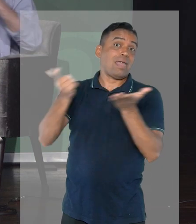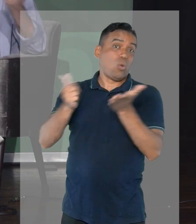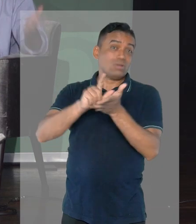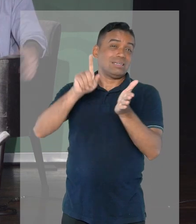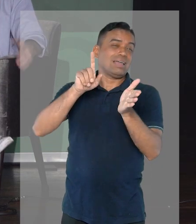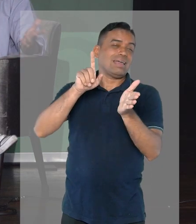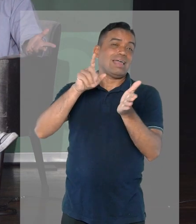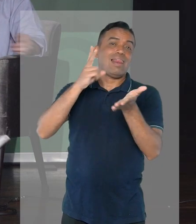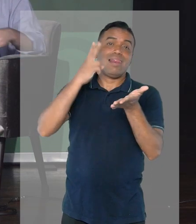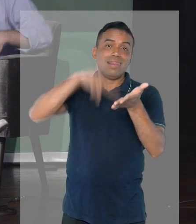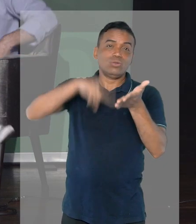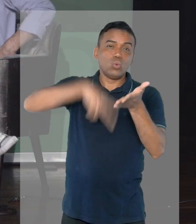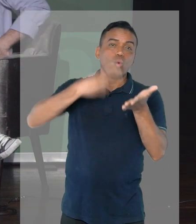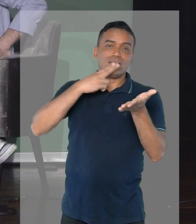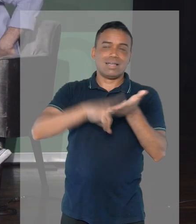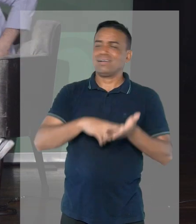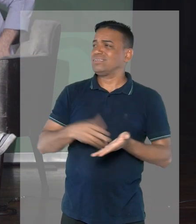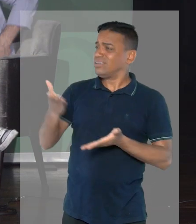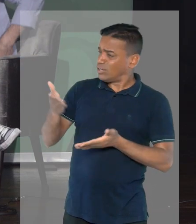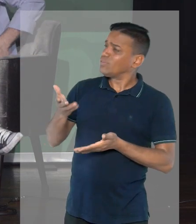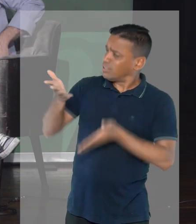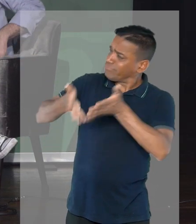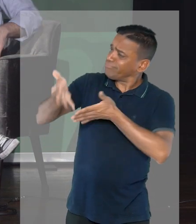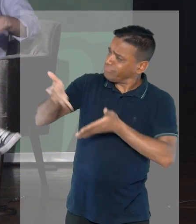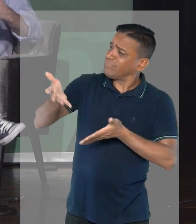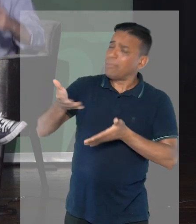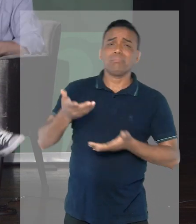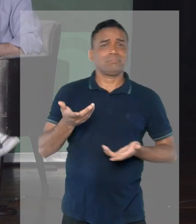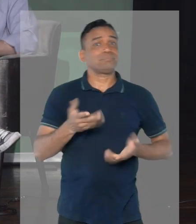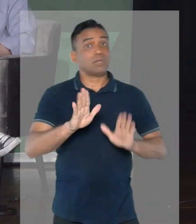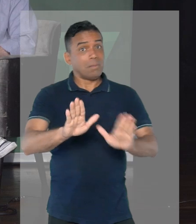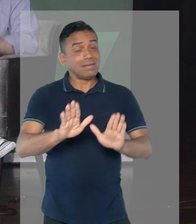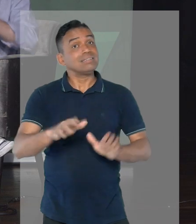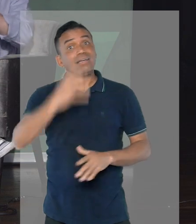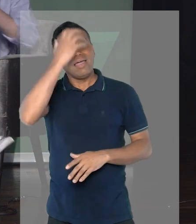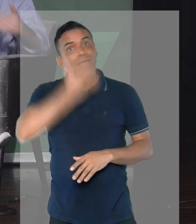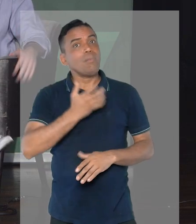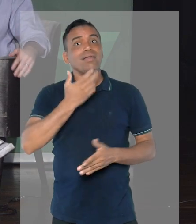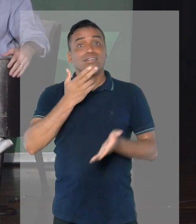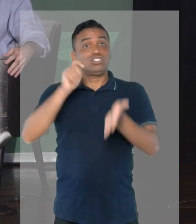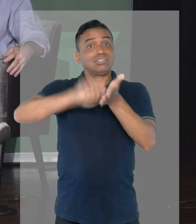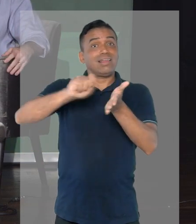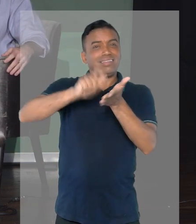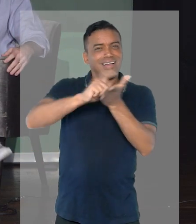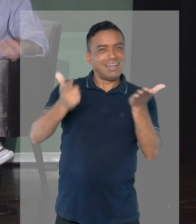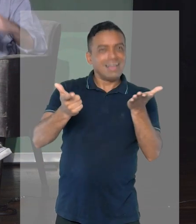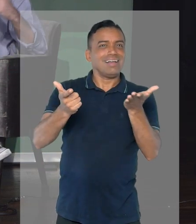cartas. Pois é. Eu acho que você tem que falar alguma coisa. Pois é. Mas é porque realmente eu fiz uma matéria com o